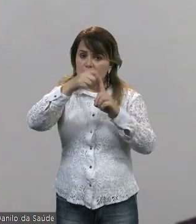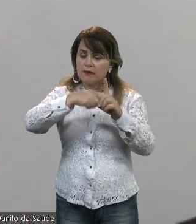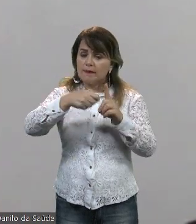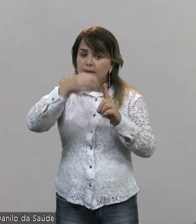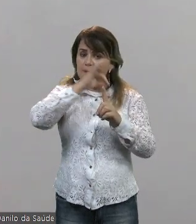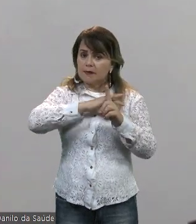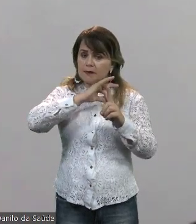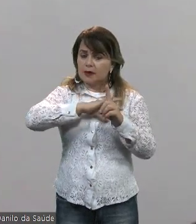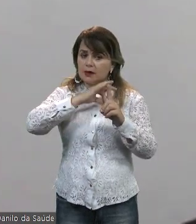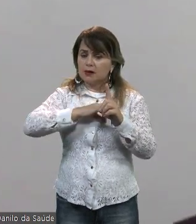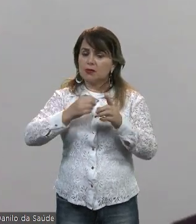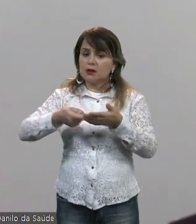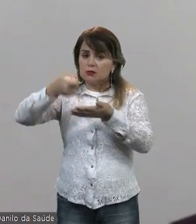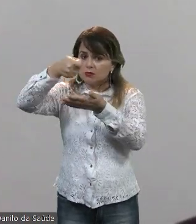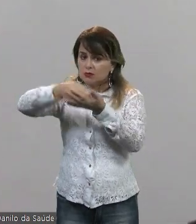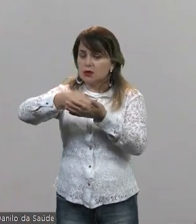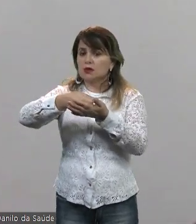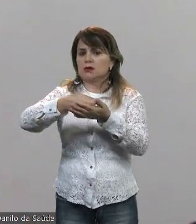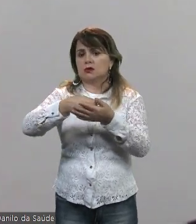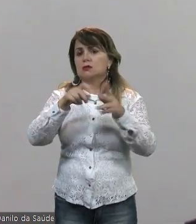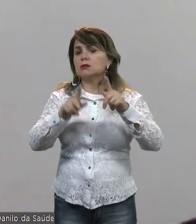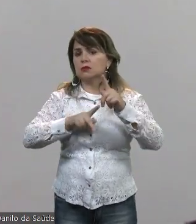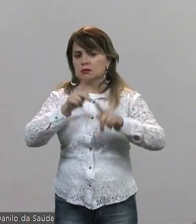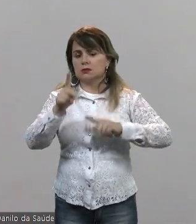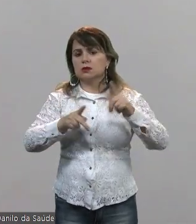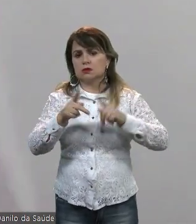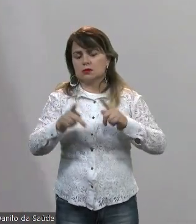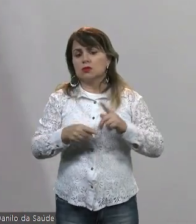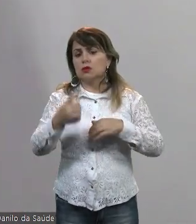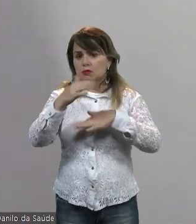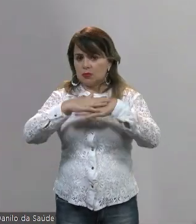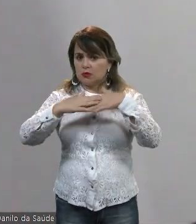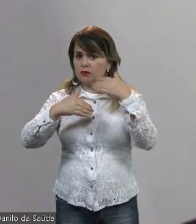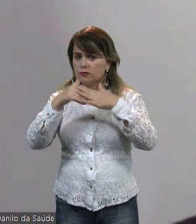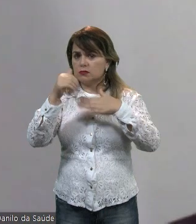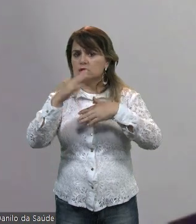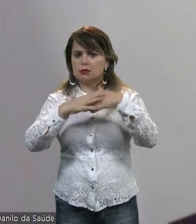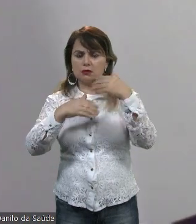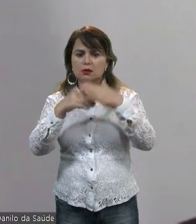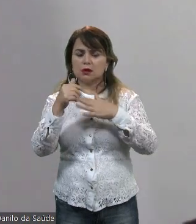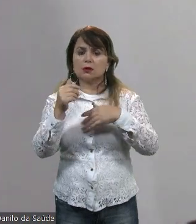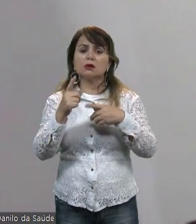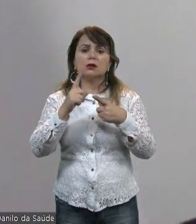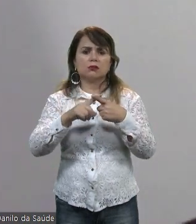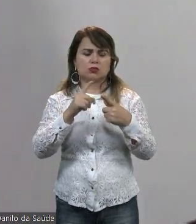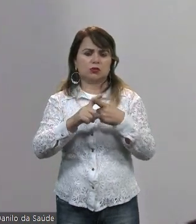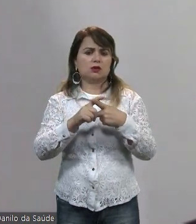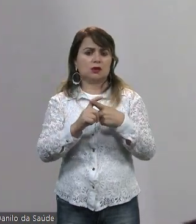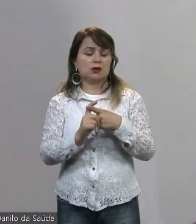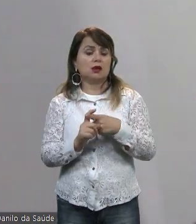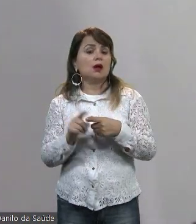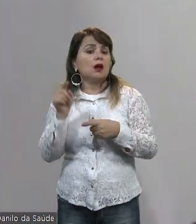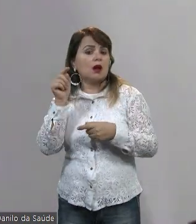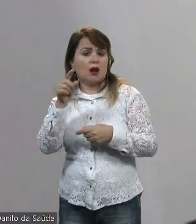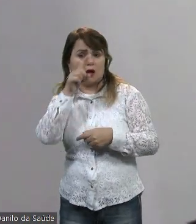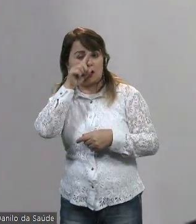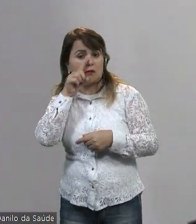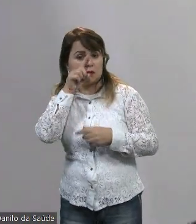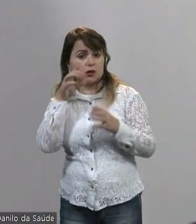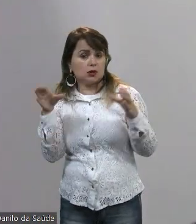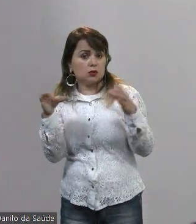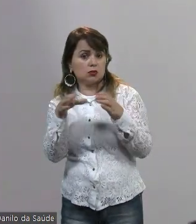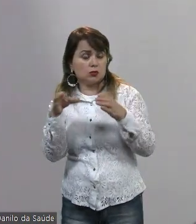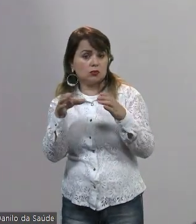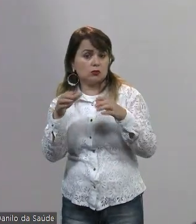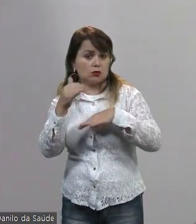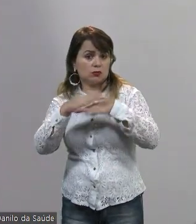de insalubridade, só para concluir, presidente, desses profissionais que estão lá na linha de frente. E pior, hoje